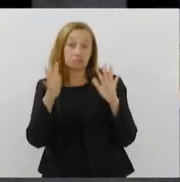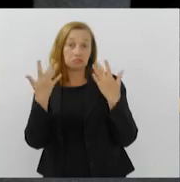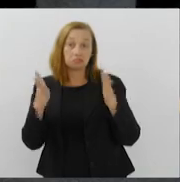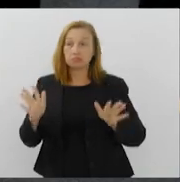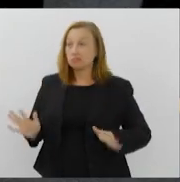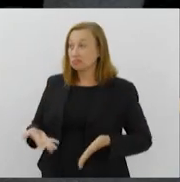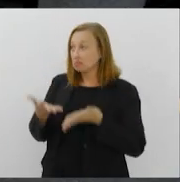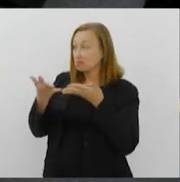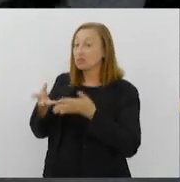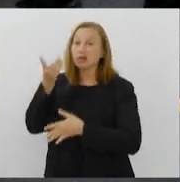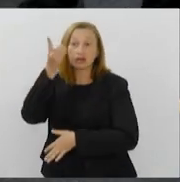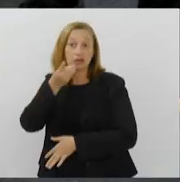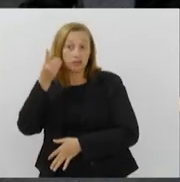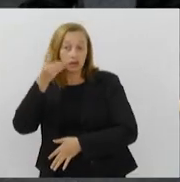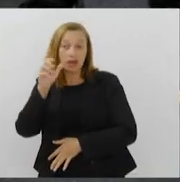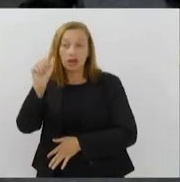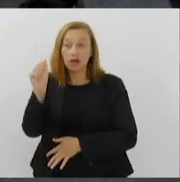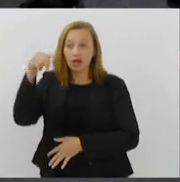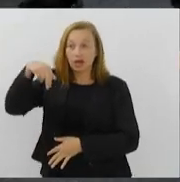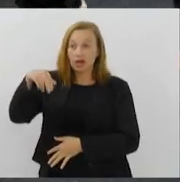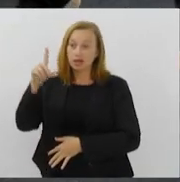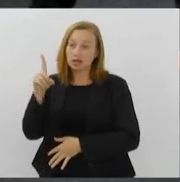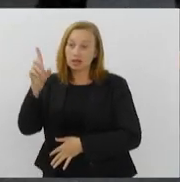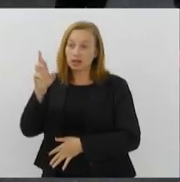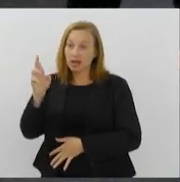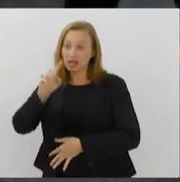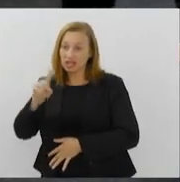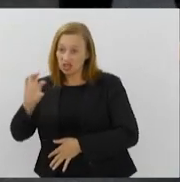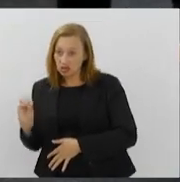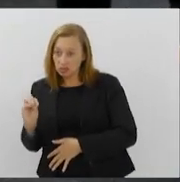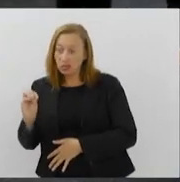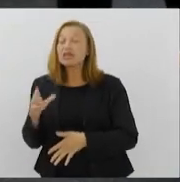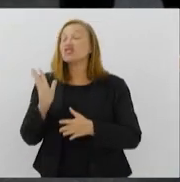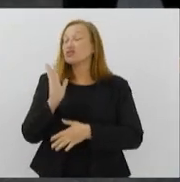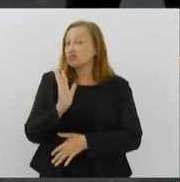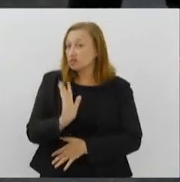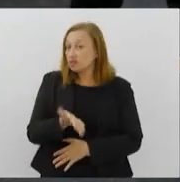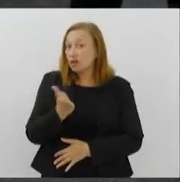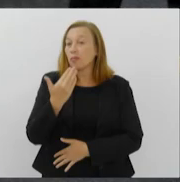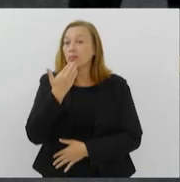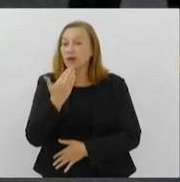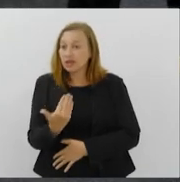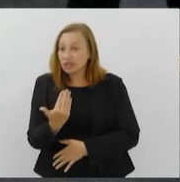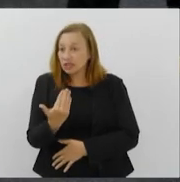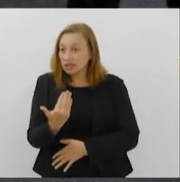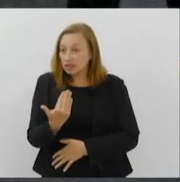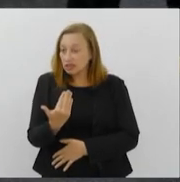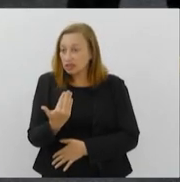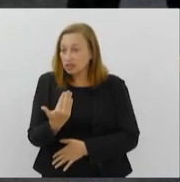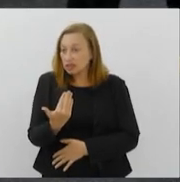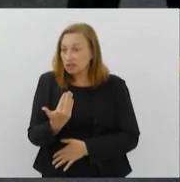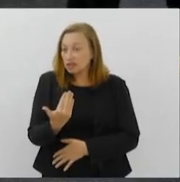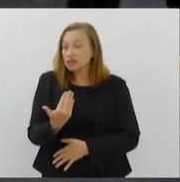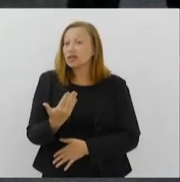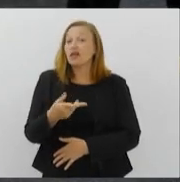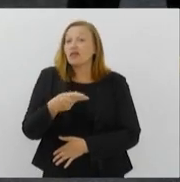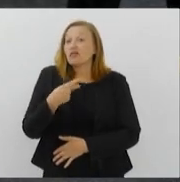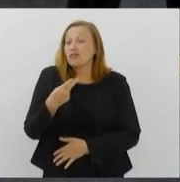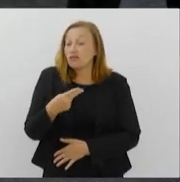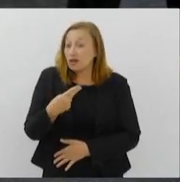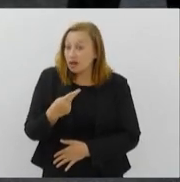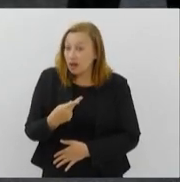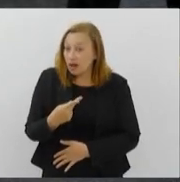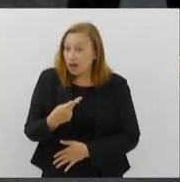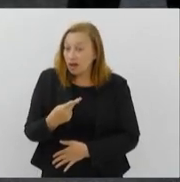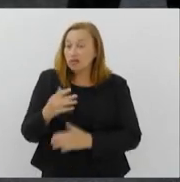do nobilíssimo deputado Andrezinho Siciliano e já pedir, aliás, manifestar aqui a Vossa